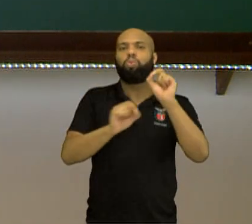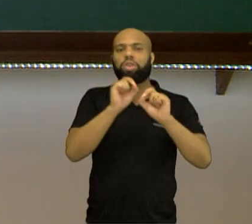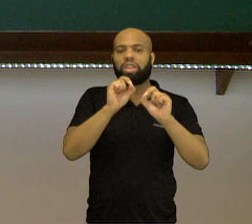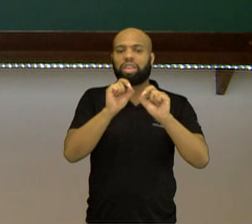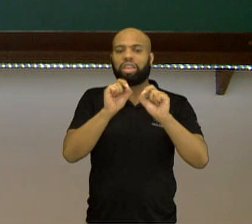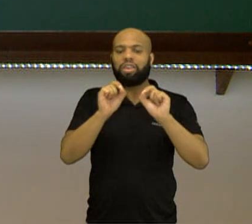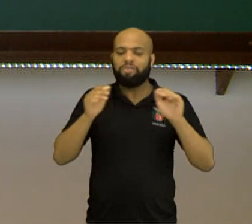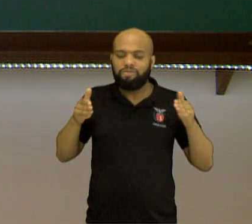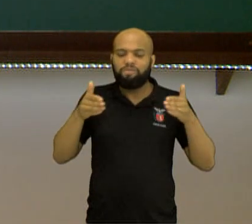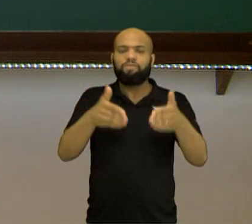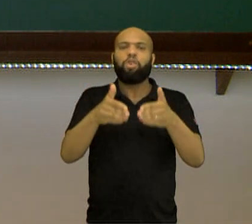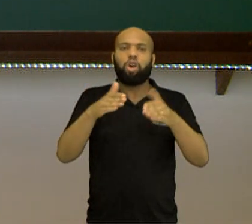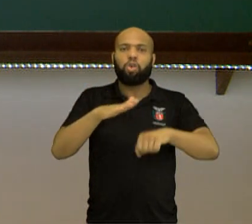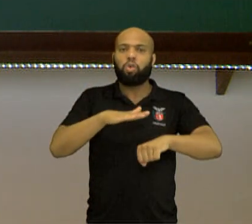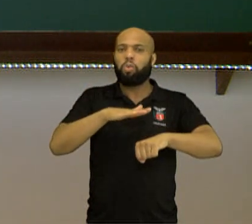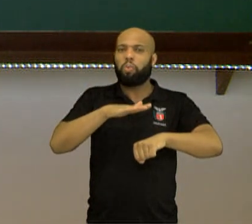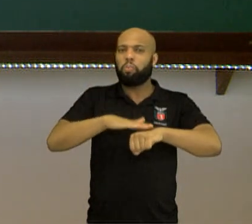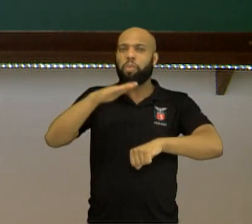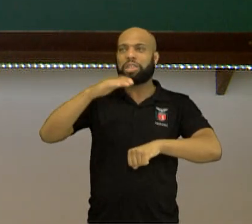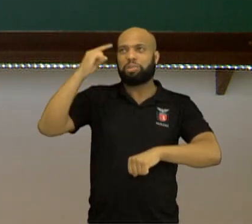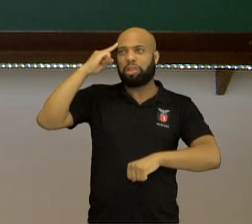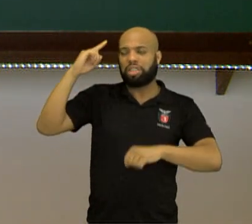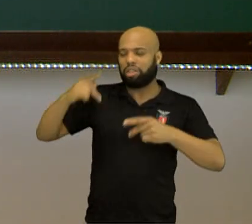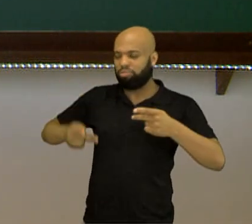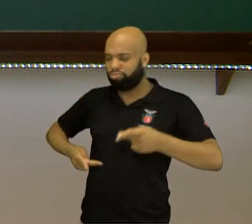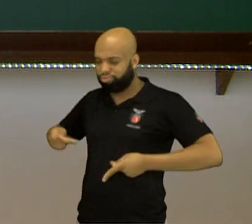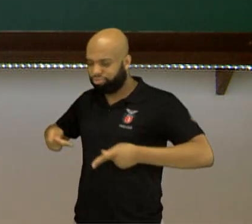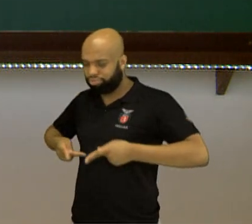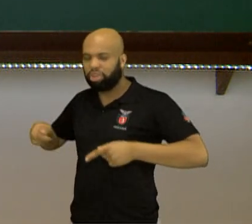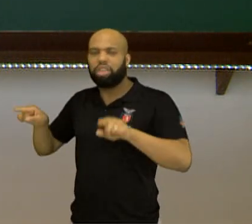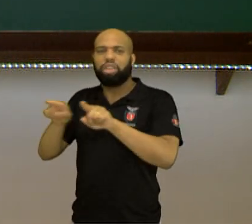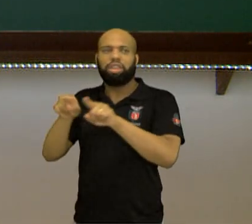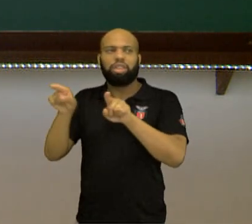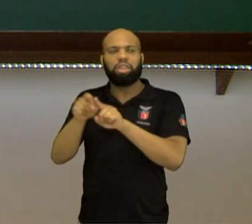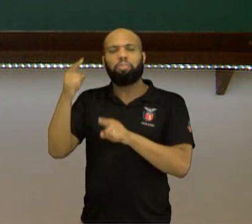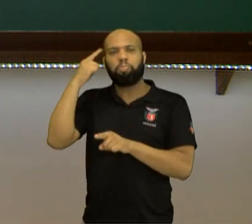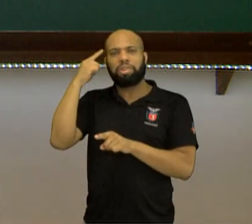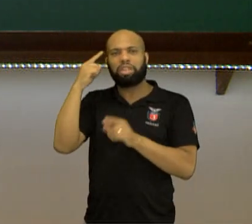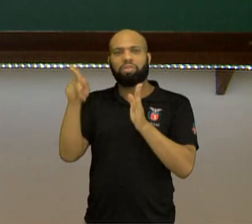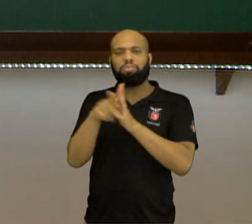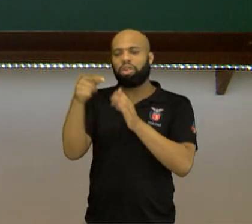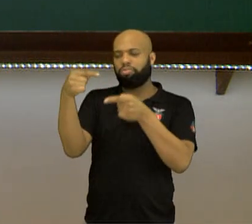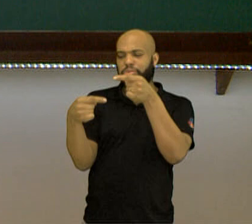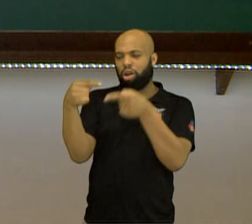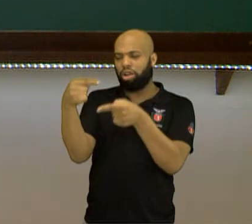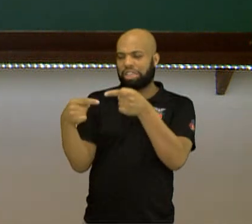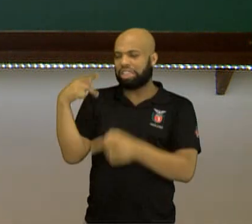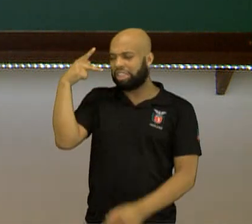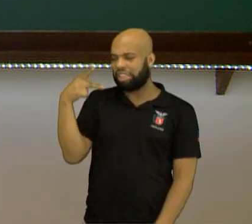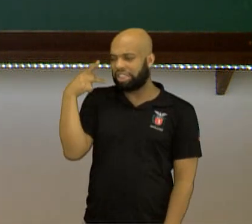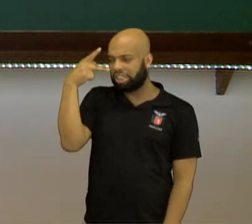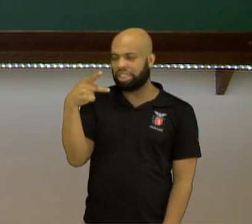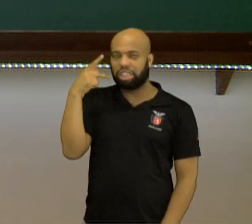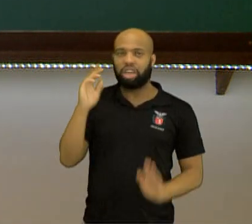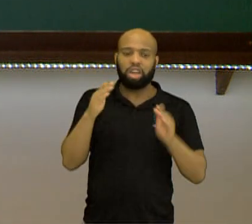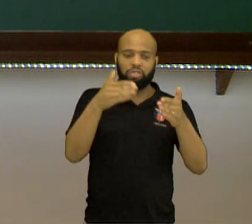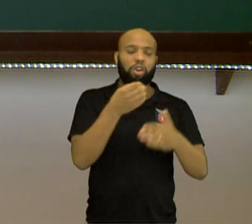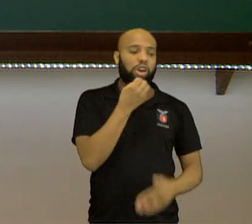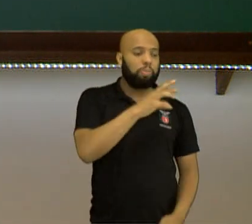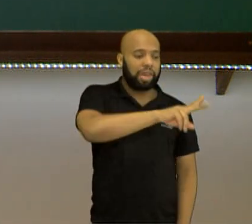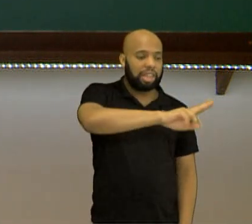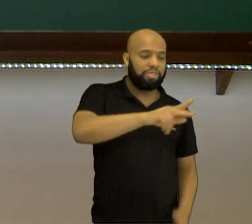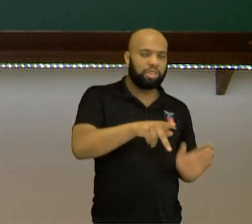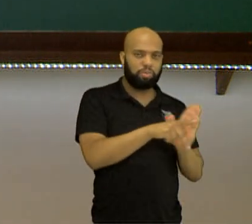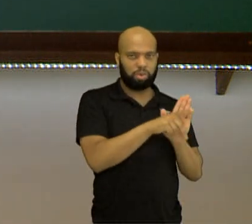centro, digamos, pensando no proletariado, pensando, né, numa política mais voltada ao bem-estar